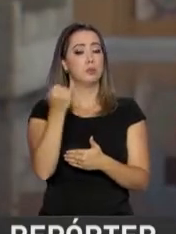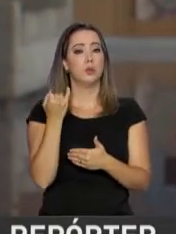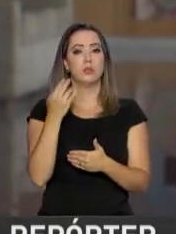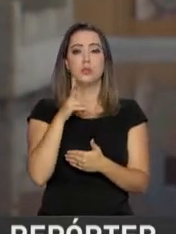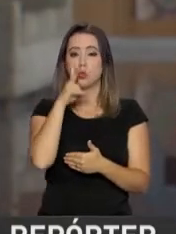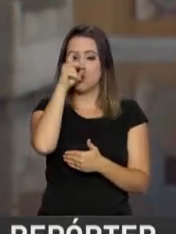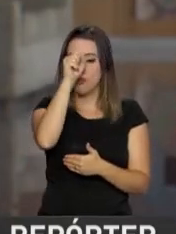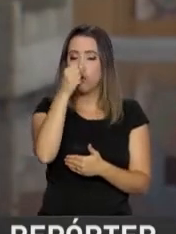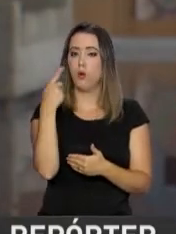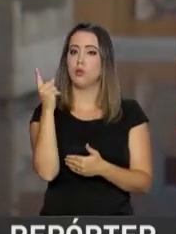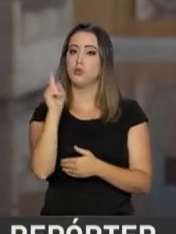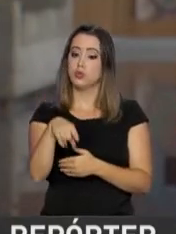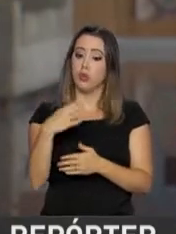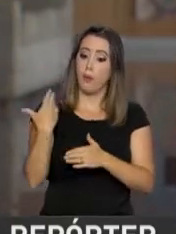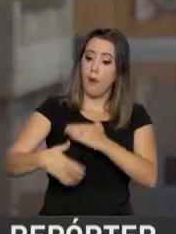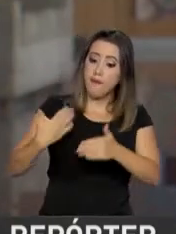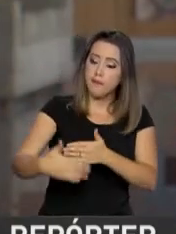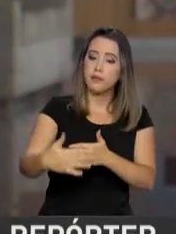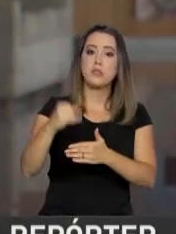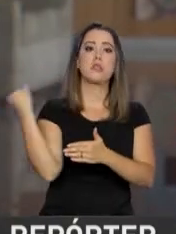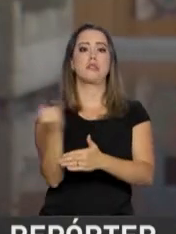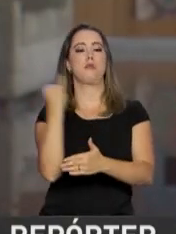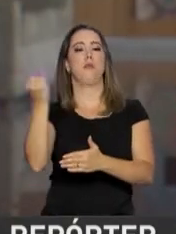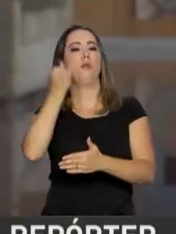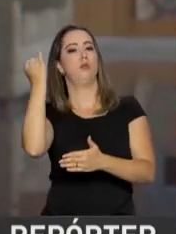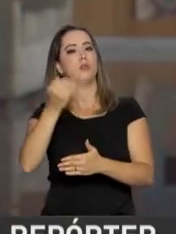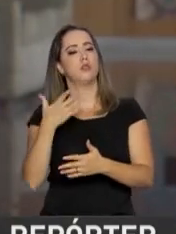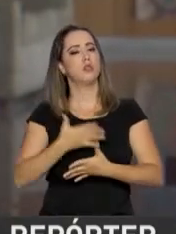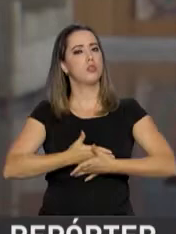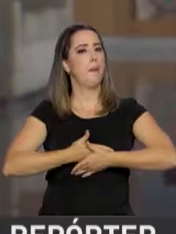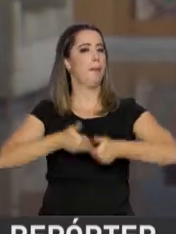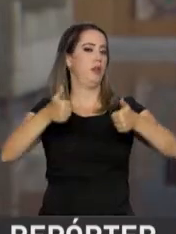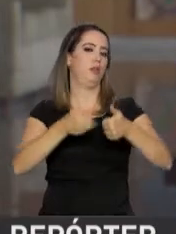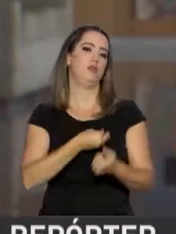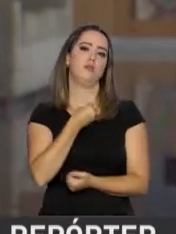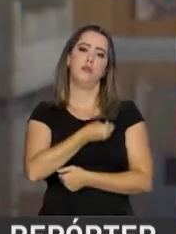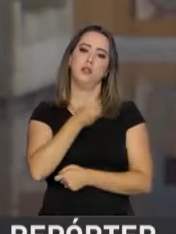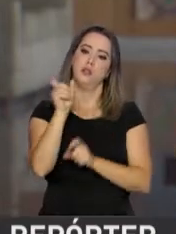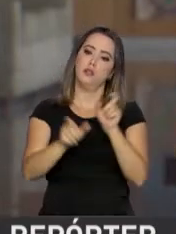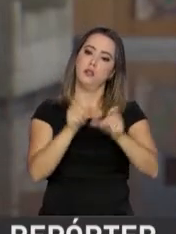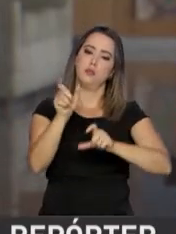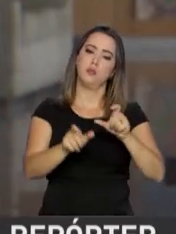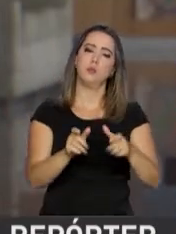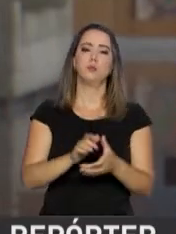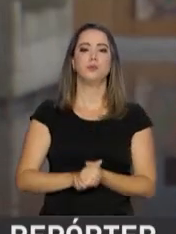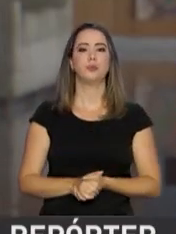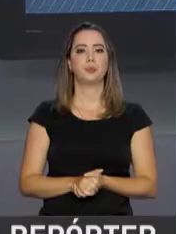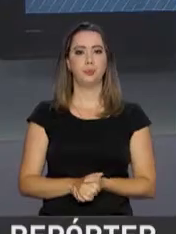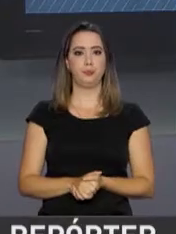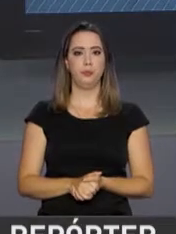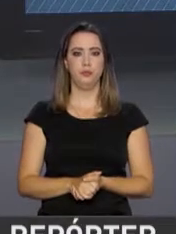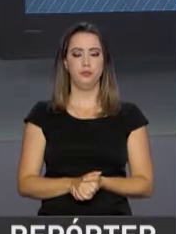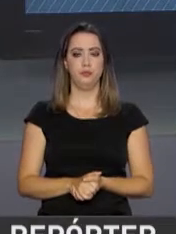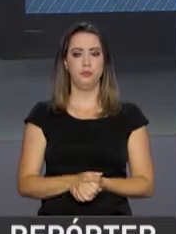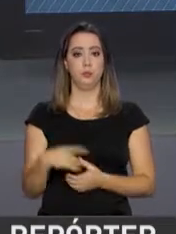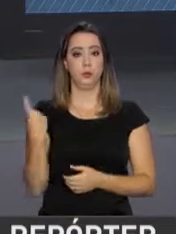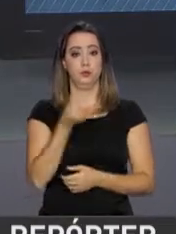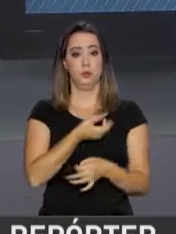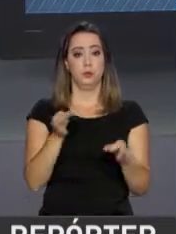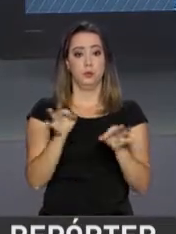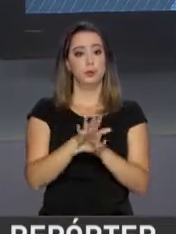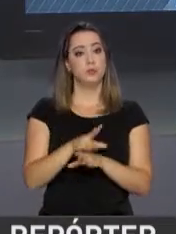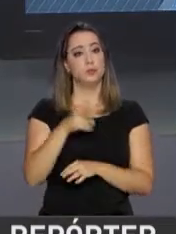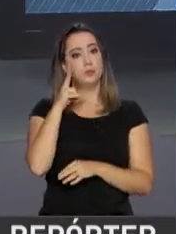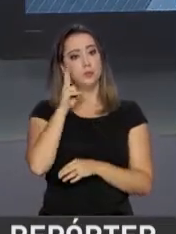é um avanço significativo na melhoria da qualidade de vida da população brasileira nós ficamos